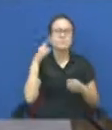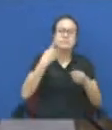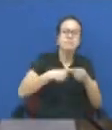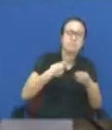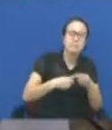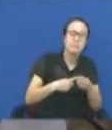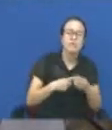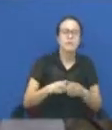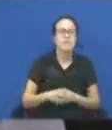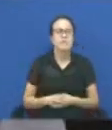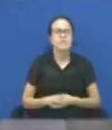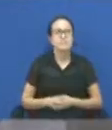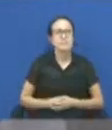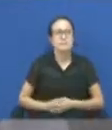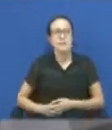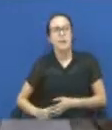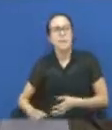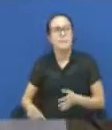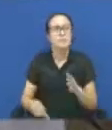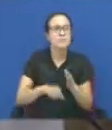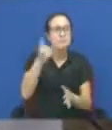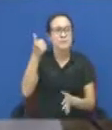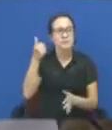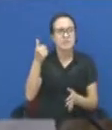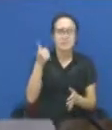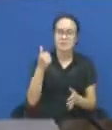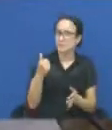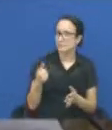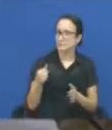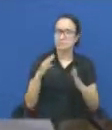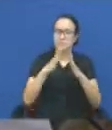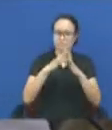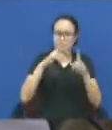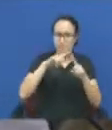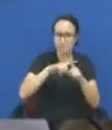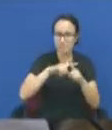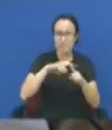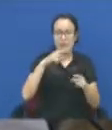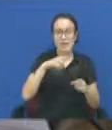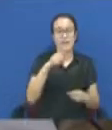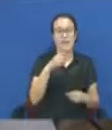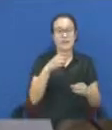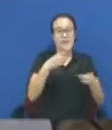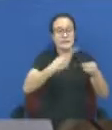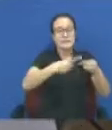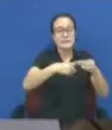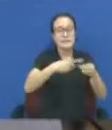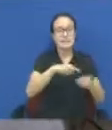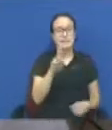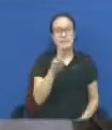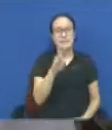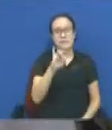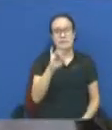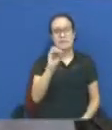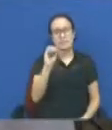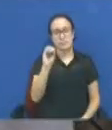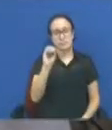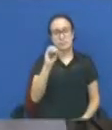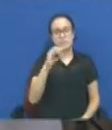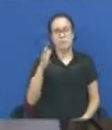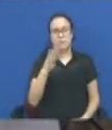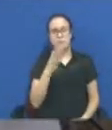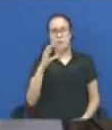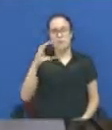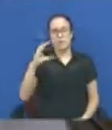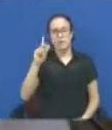Paulo, ele fundou a primeira igreja na cidade de Rio Claro. Foi a primeira cidade do interior paulista a ser implantada a